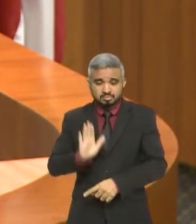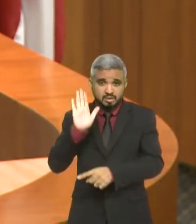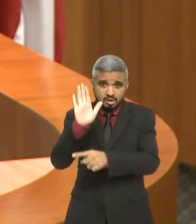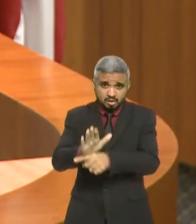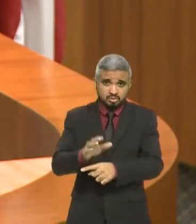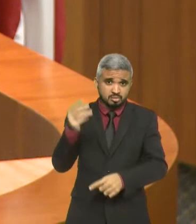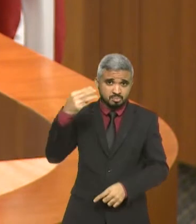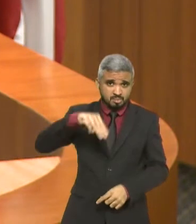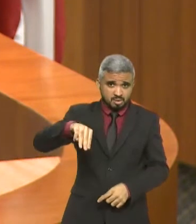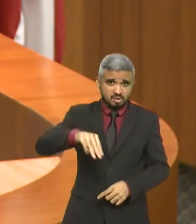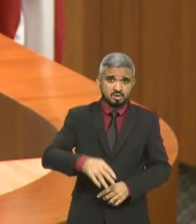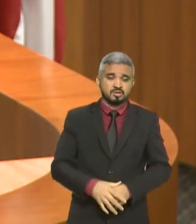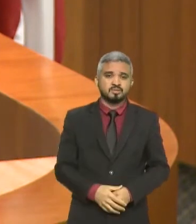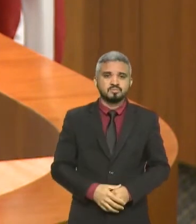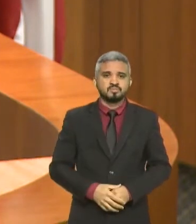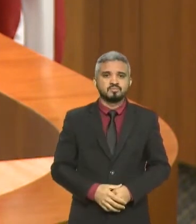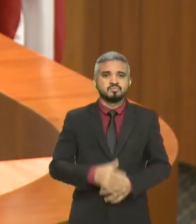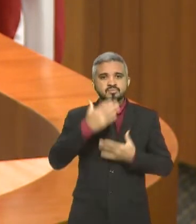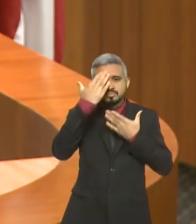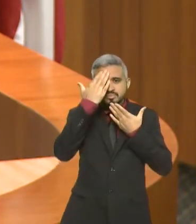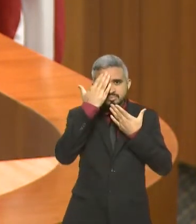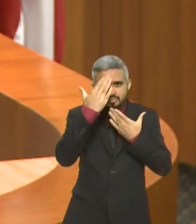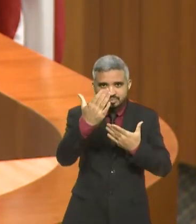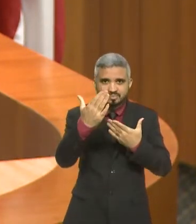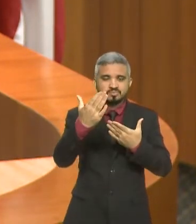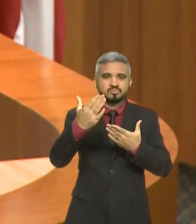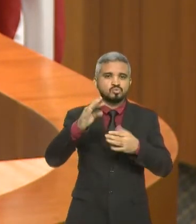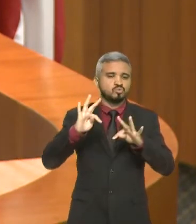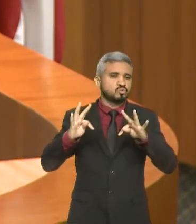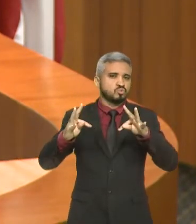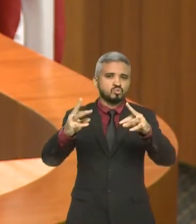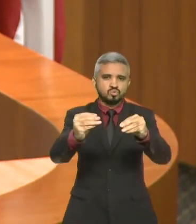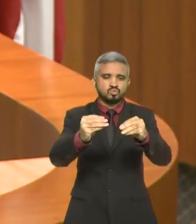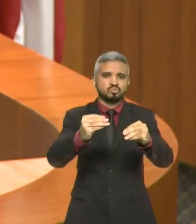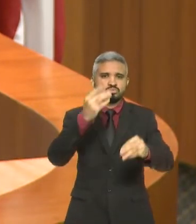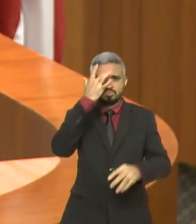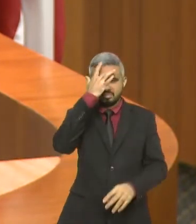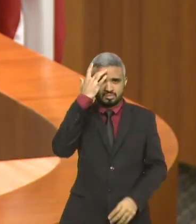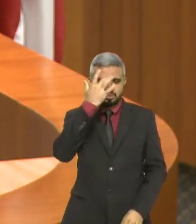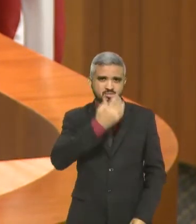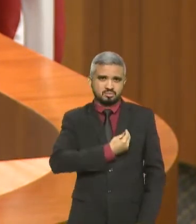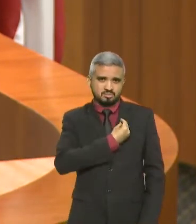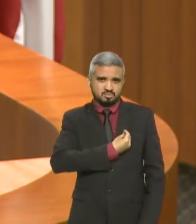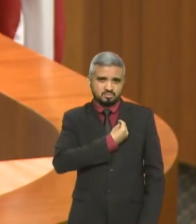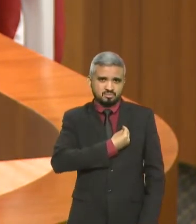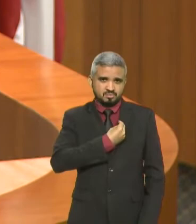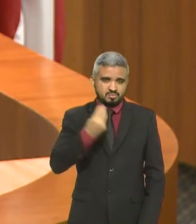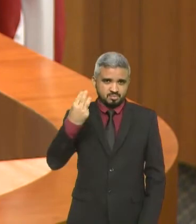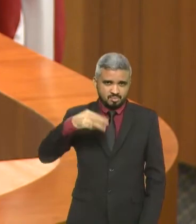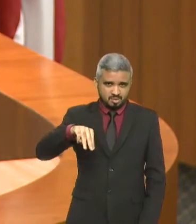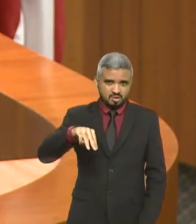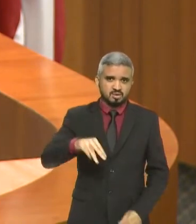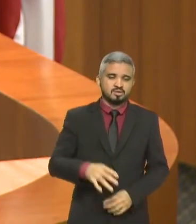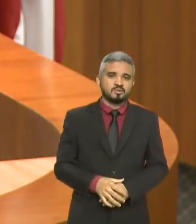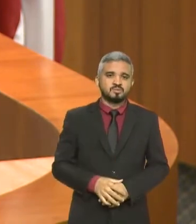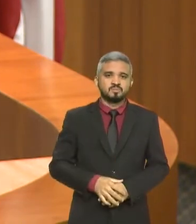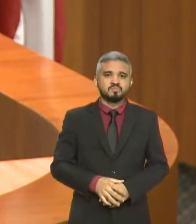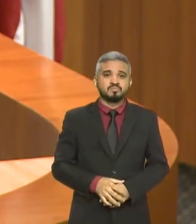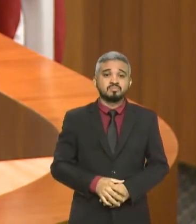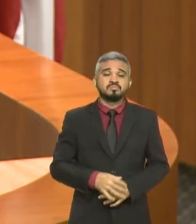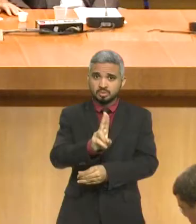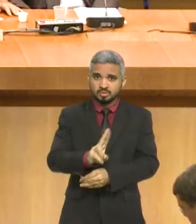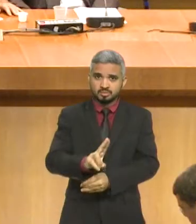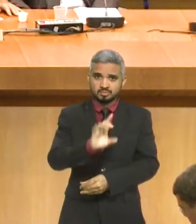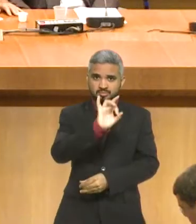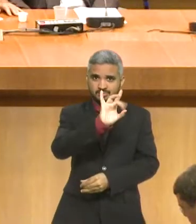a todos os maranhenses e maranhense aqui do meu estado recebam o meu abraço meu carinho aqui o meu sentimento é só de